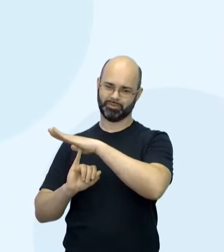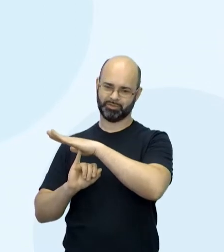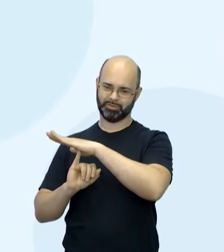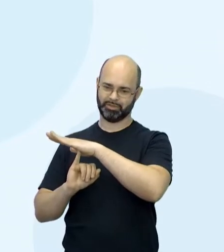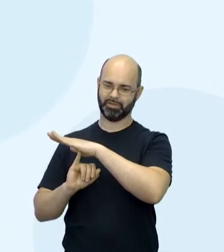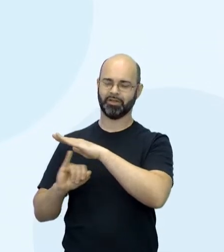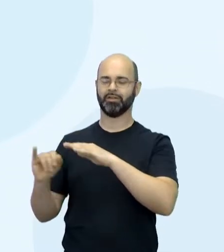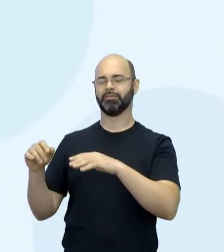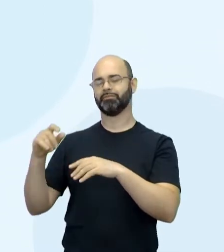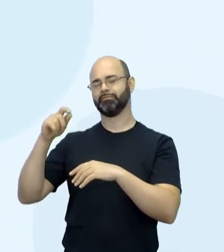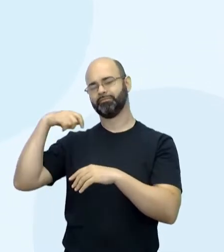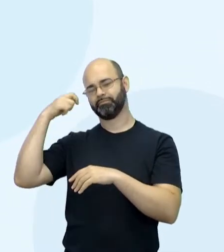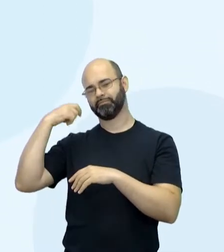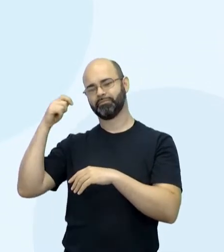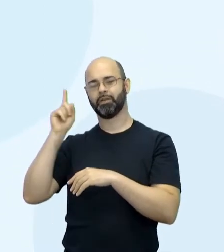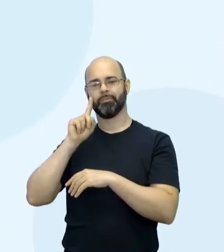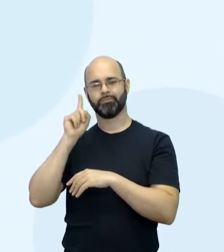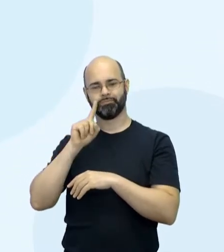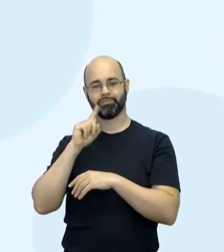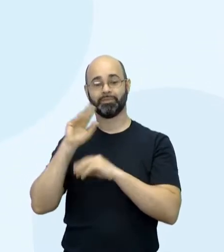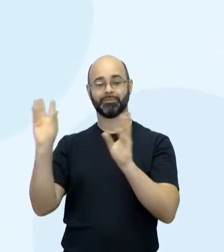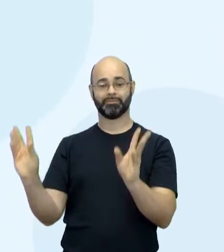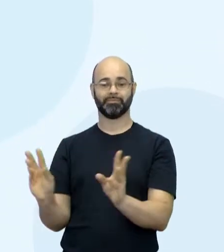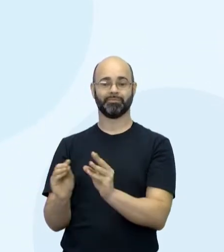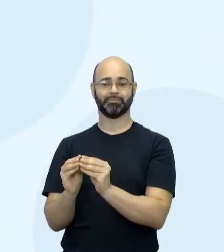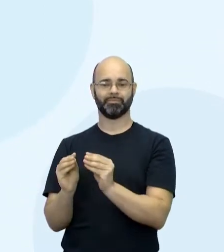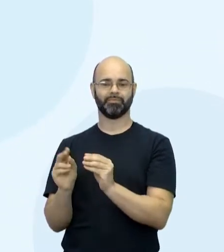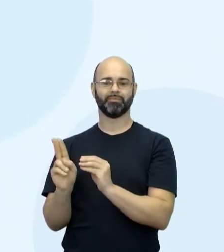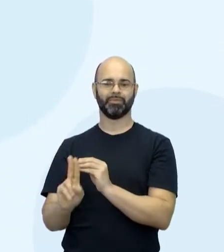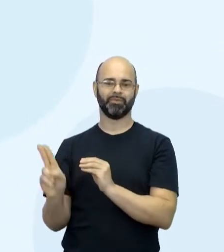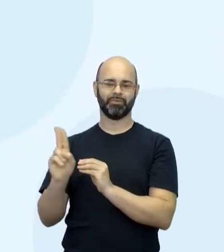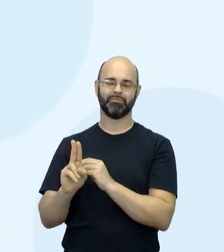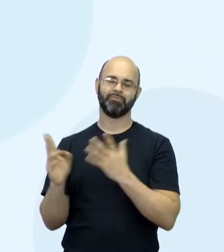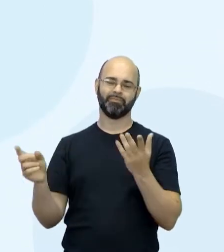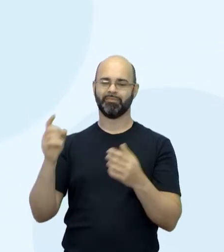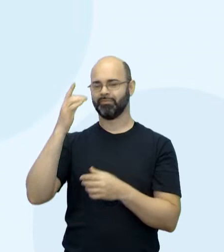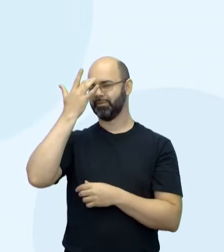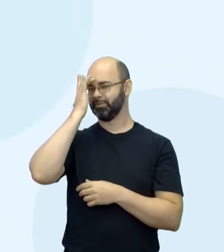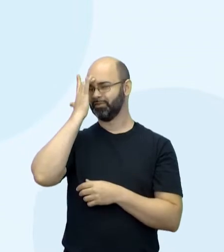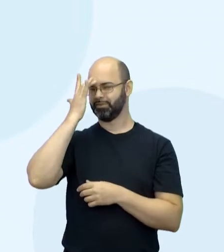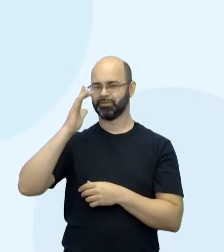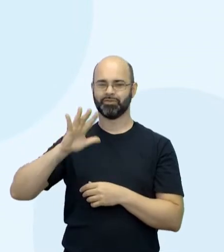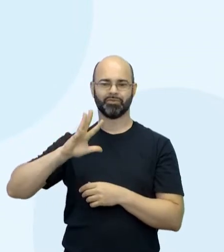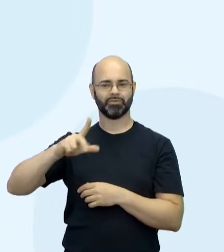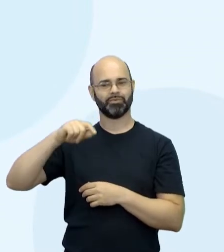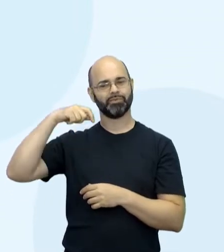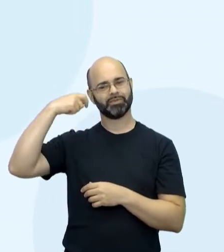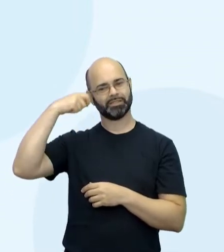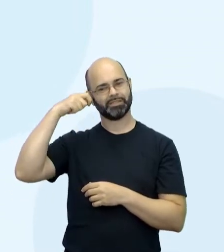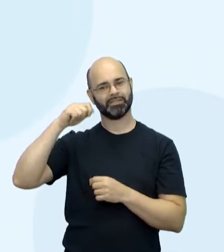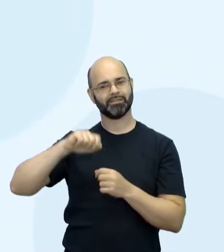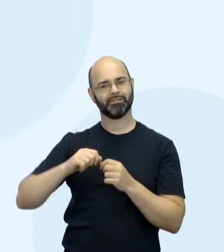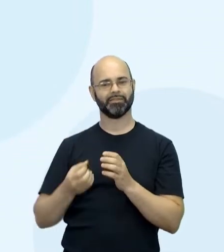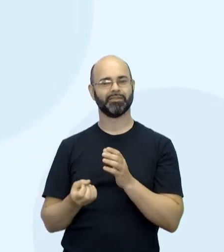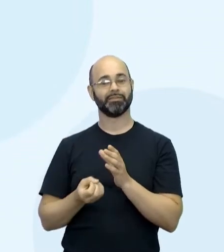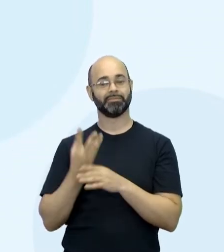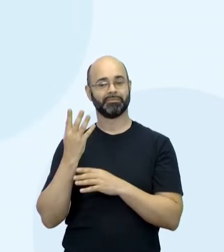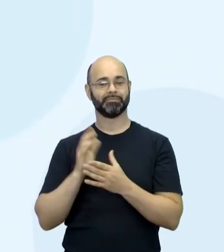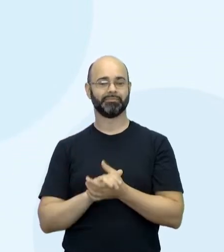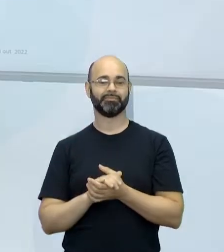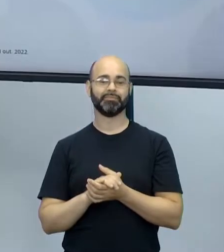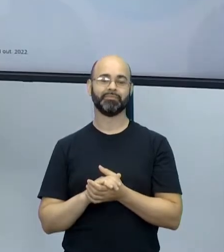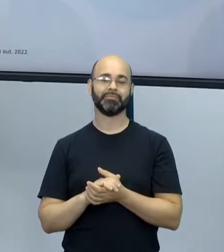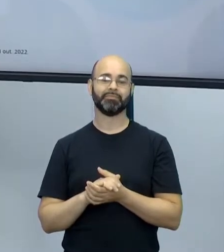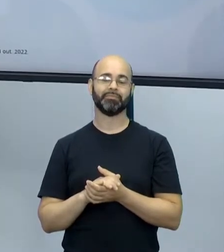Contudo, esse nome é utilizado por vezes para designar todo o cinema indiano, o que se trata de uma utilização incorreta. Vem cá